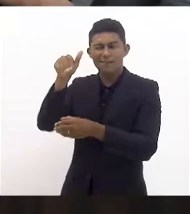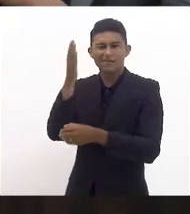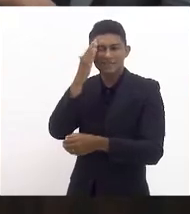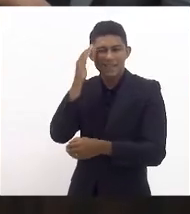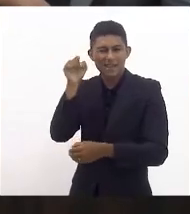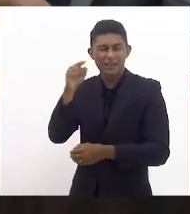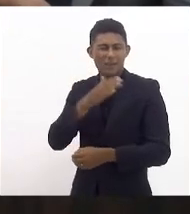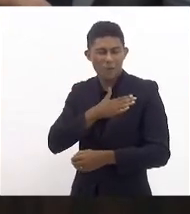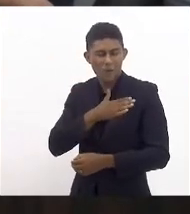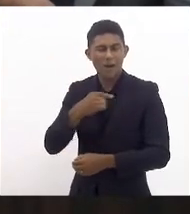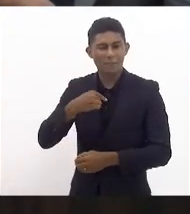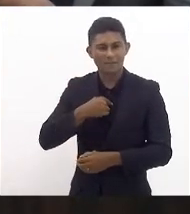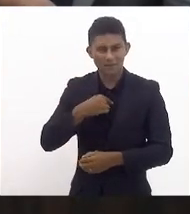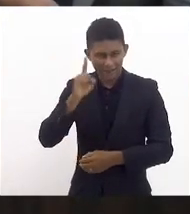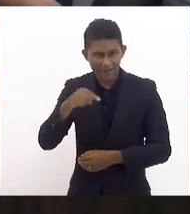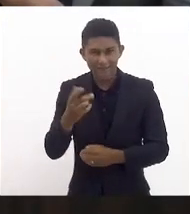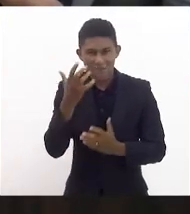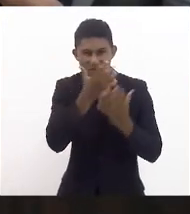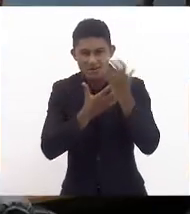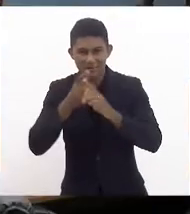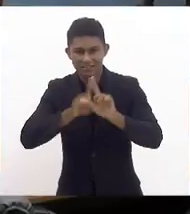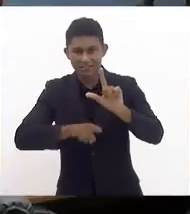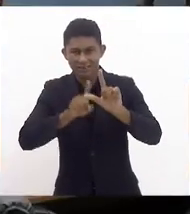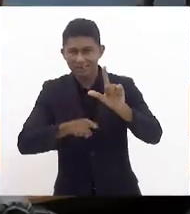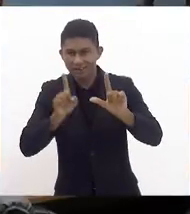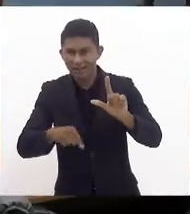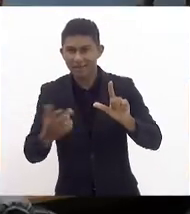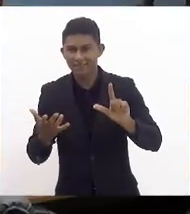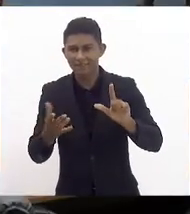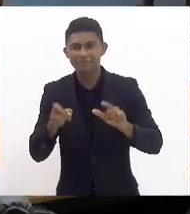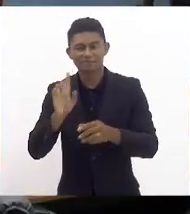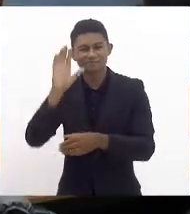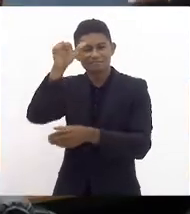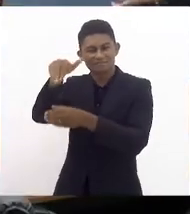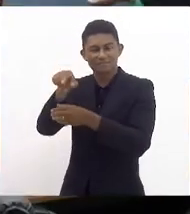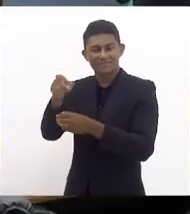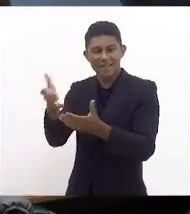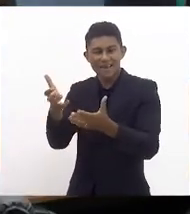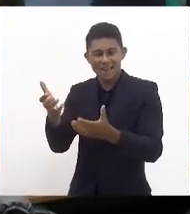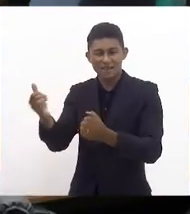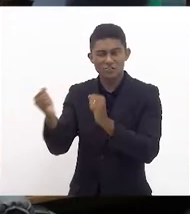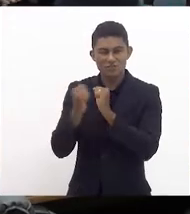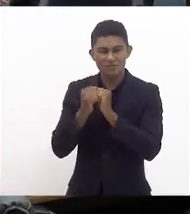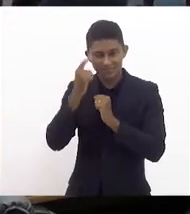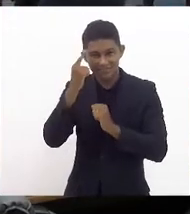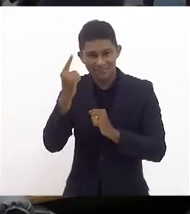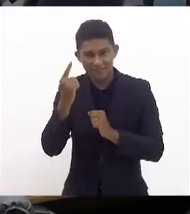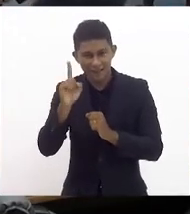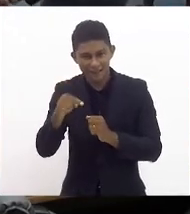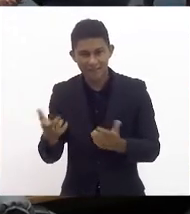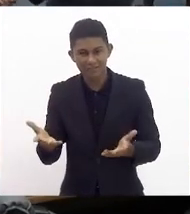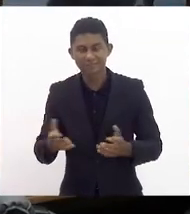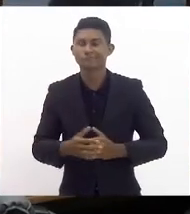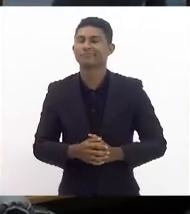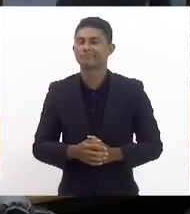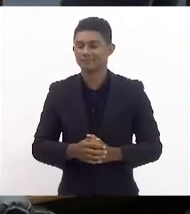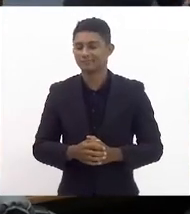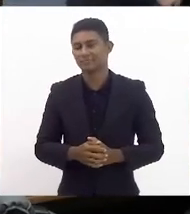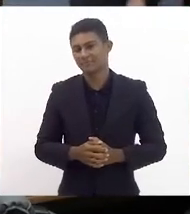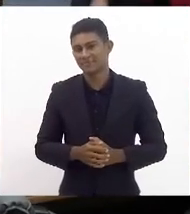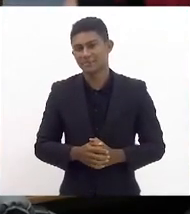bem. É isso mesmo? No fundo ela ainda me quer bem. O essencial da